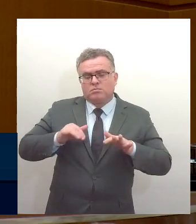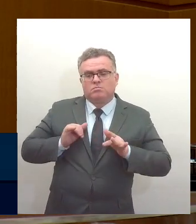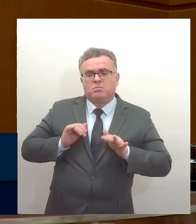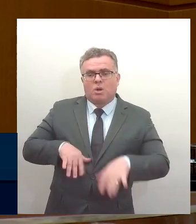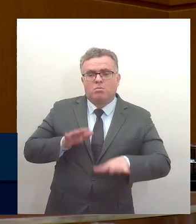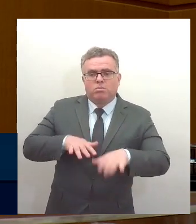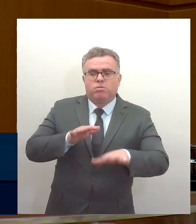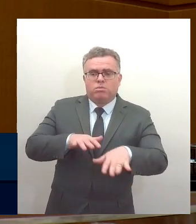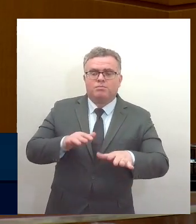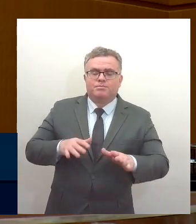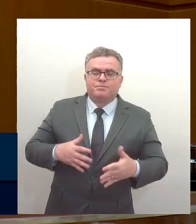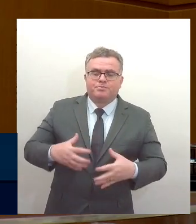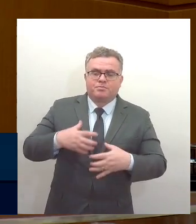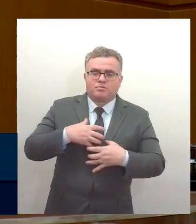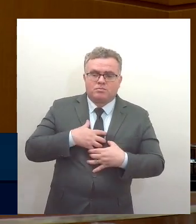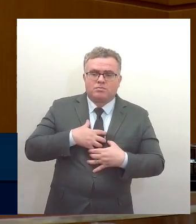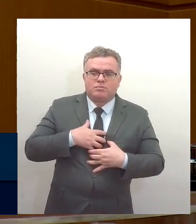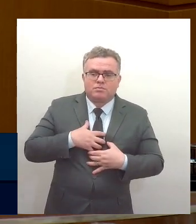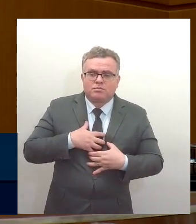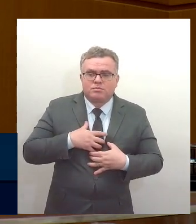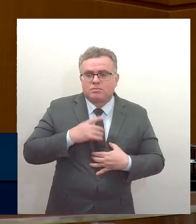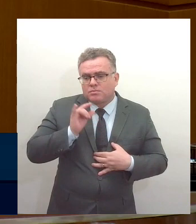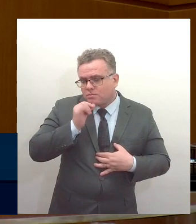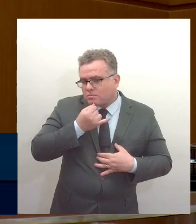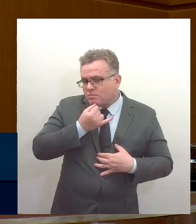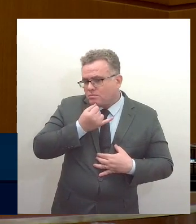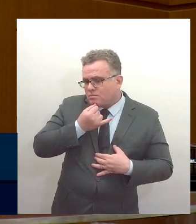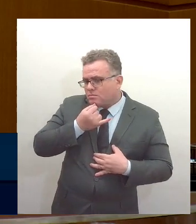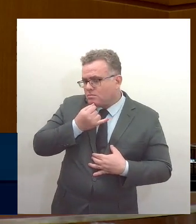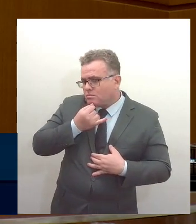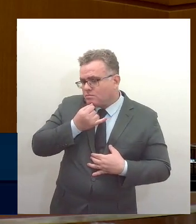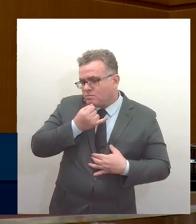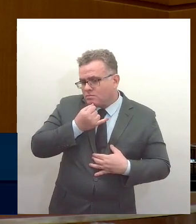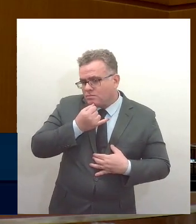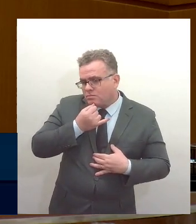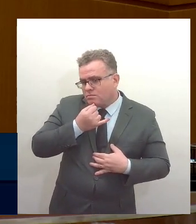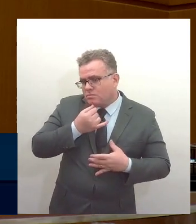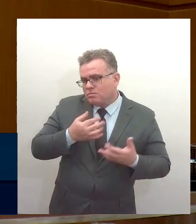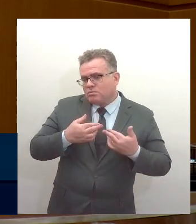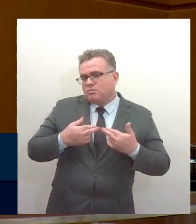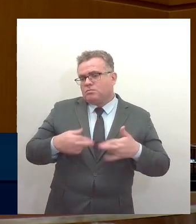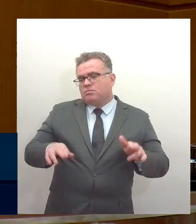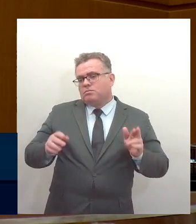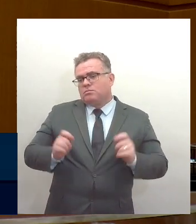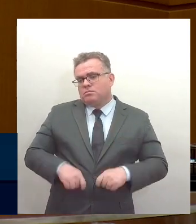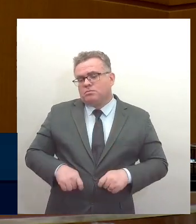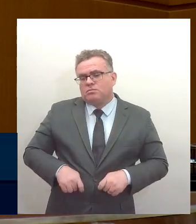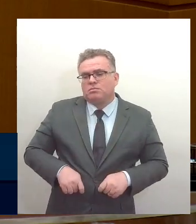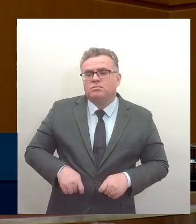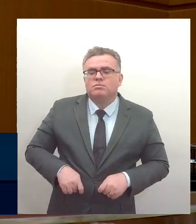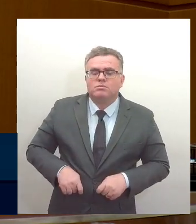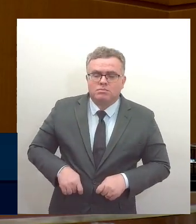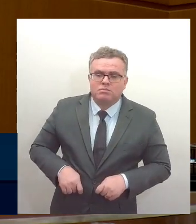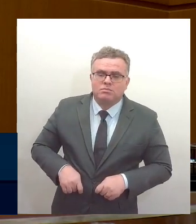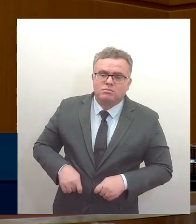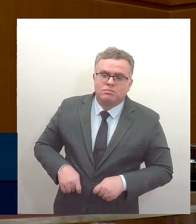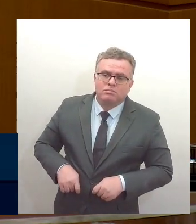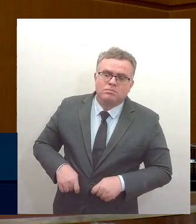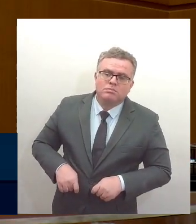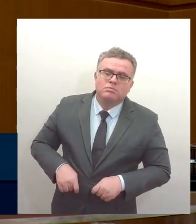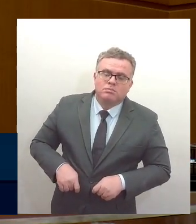sentimento de tristeza, onde a gente sabe que no dia seguinte o pessoal não